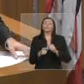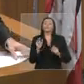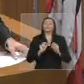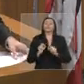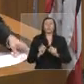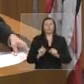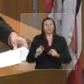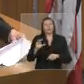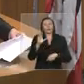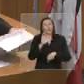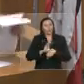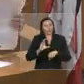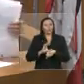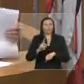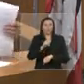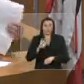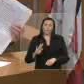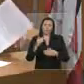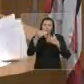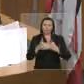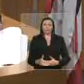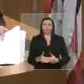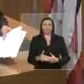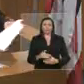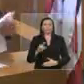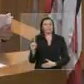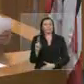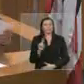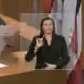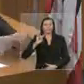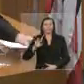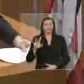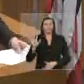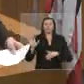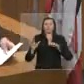diz o ex-secretário e o ex-deputado Ricardo Murá. Mas eu também queria aqui